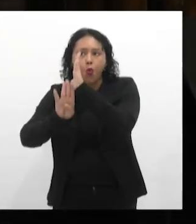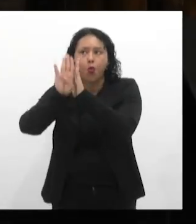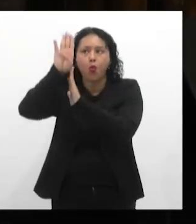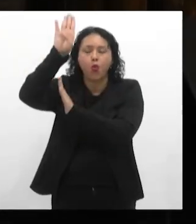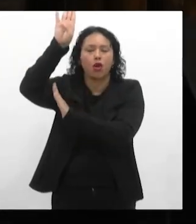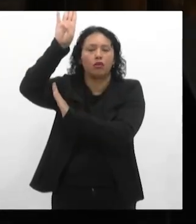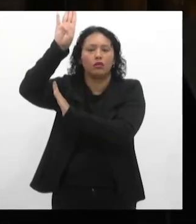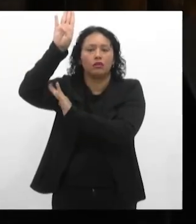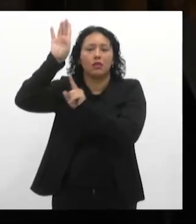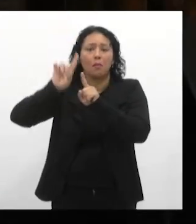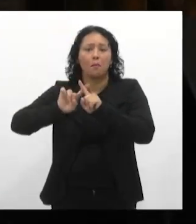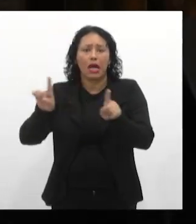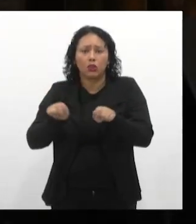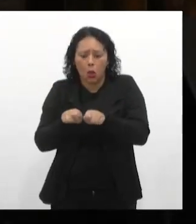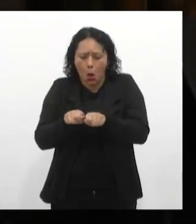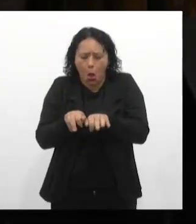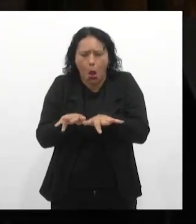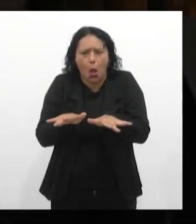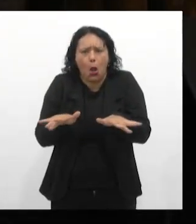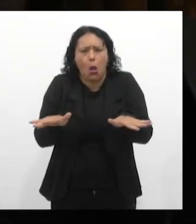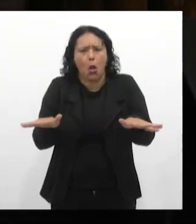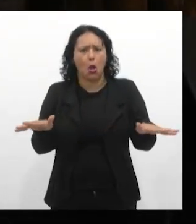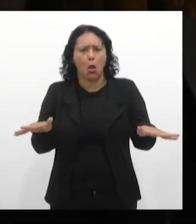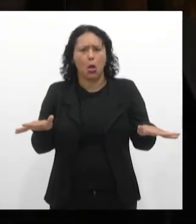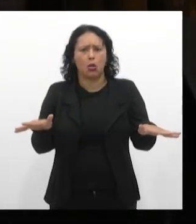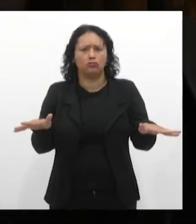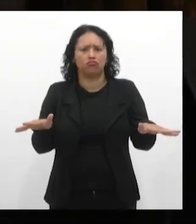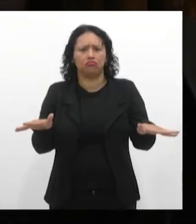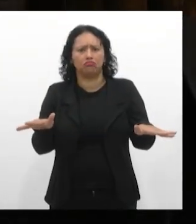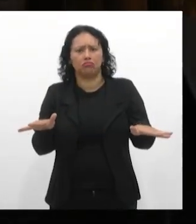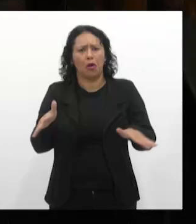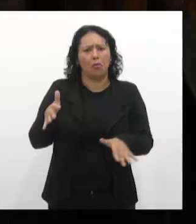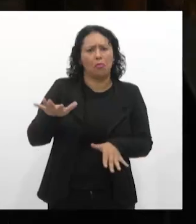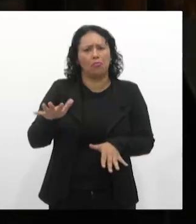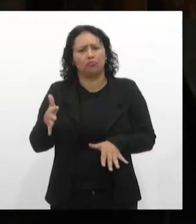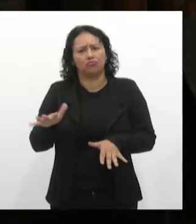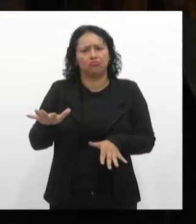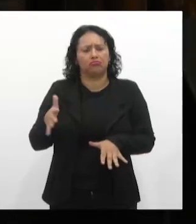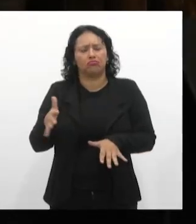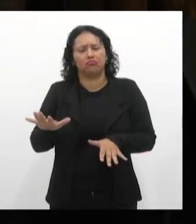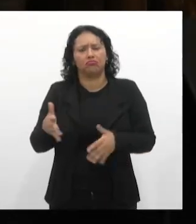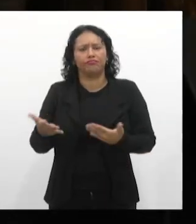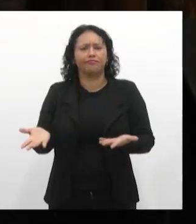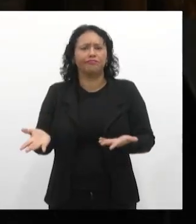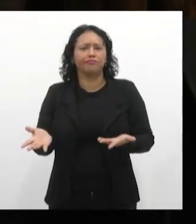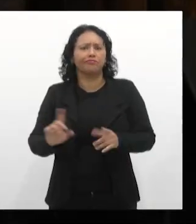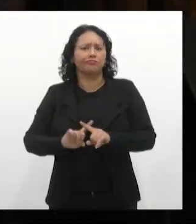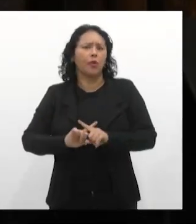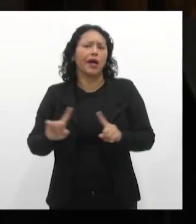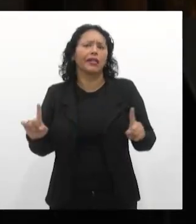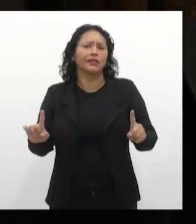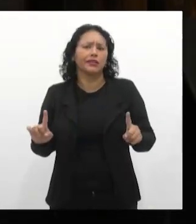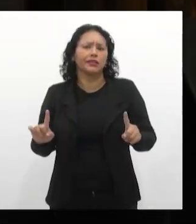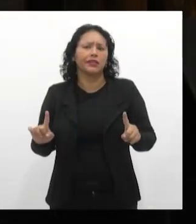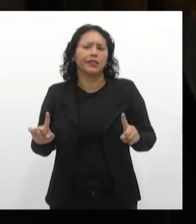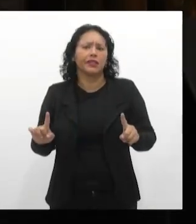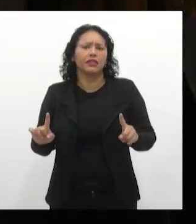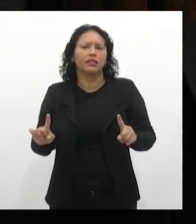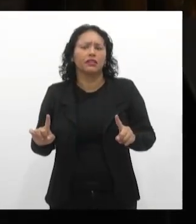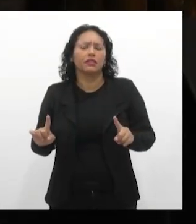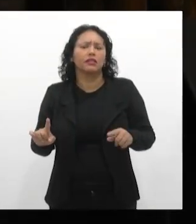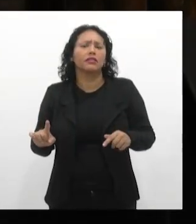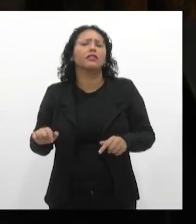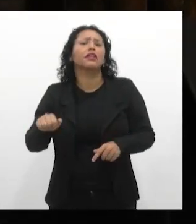divide-se por uma população, dá um PIB médio interessante, mas só quem realmente recebe